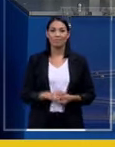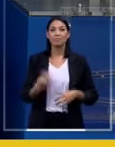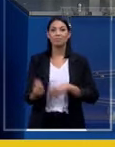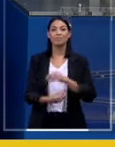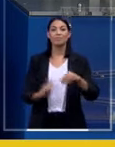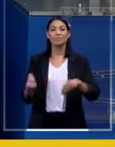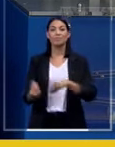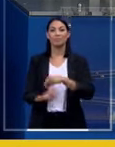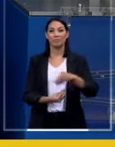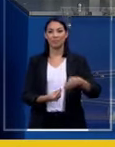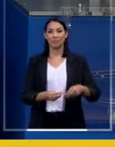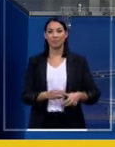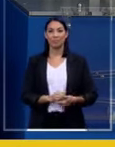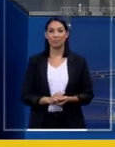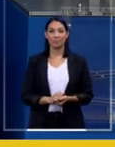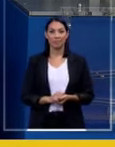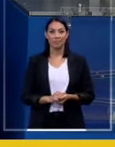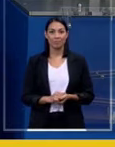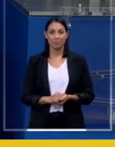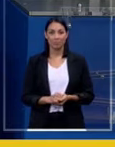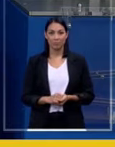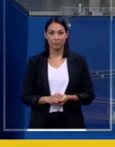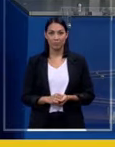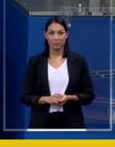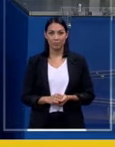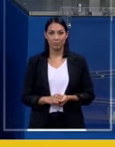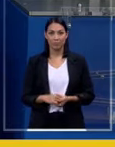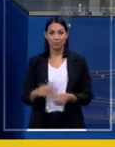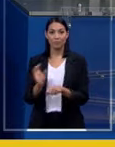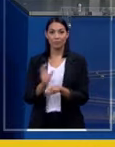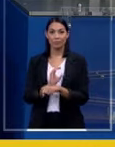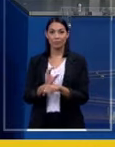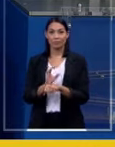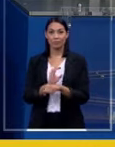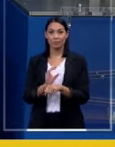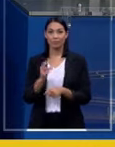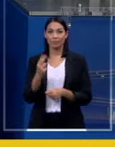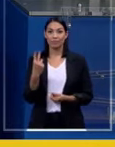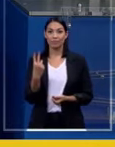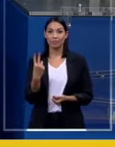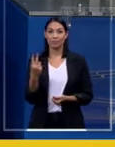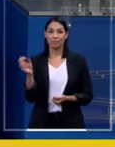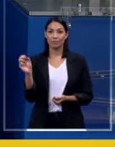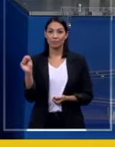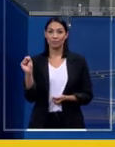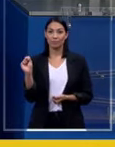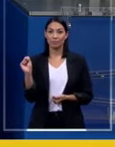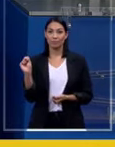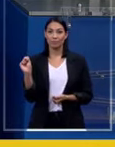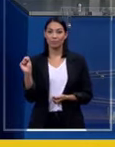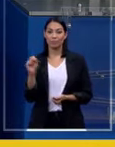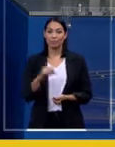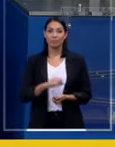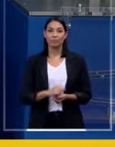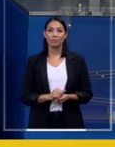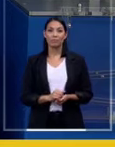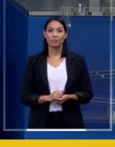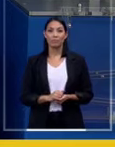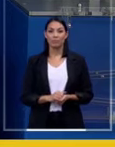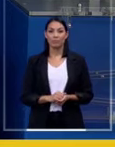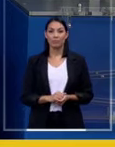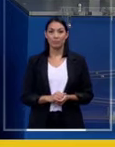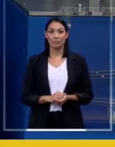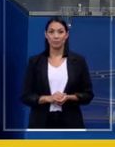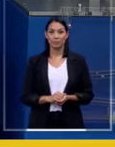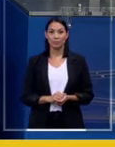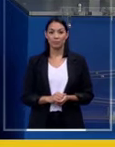vai sortear mais uma dezena. Caiu a bola cinza número 28. Bola cinza número 28. É